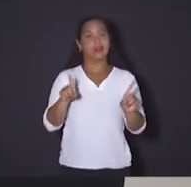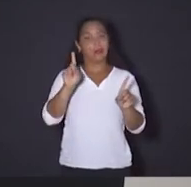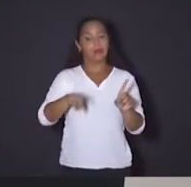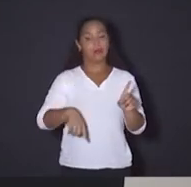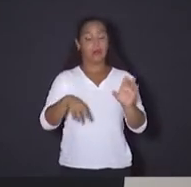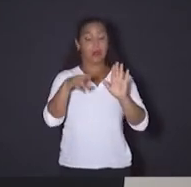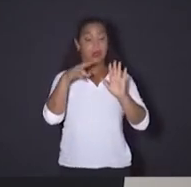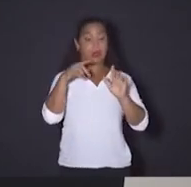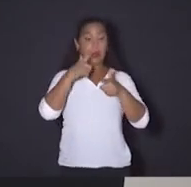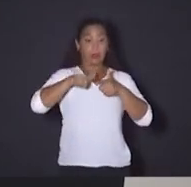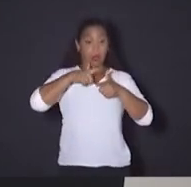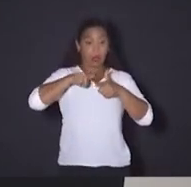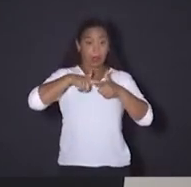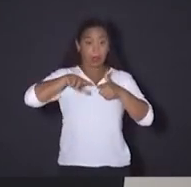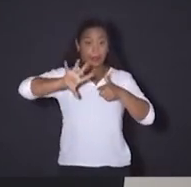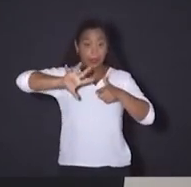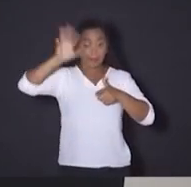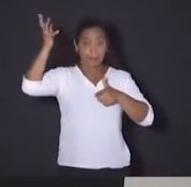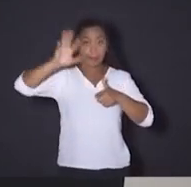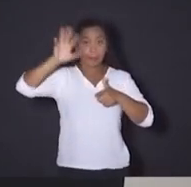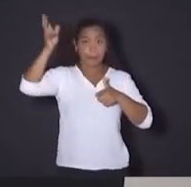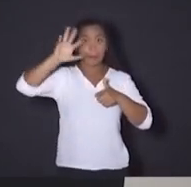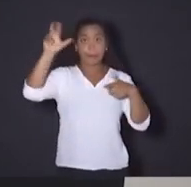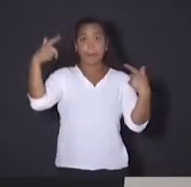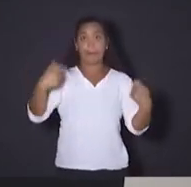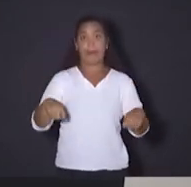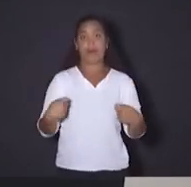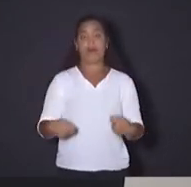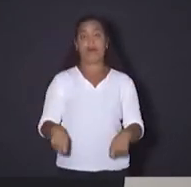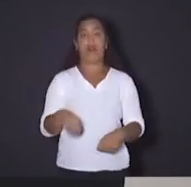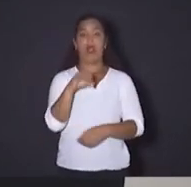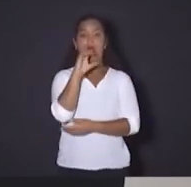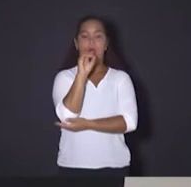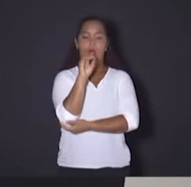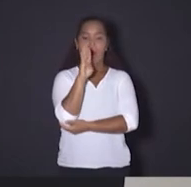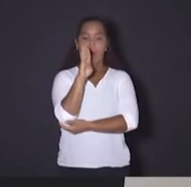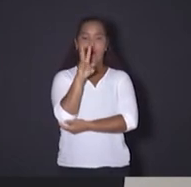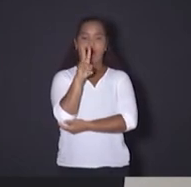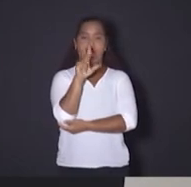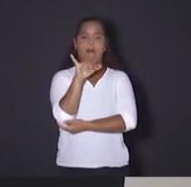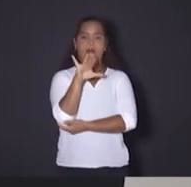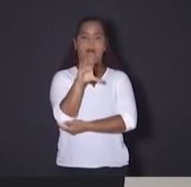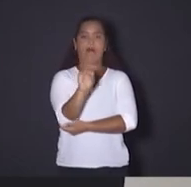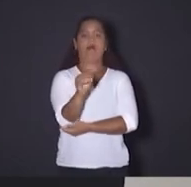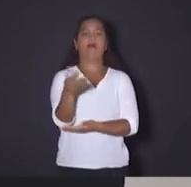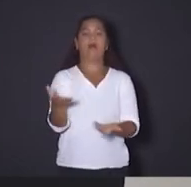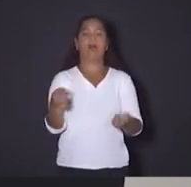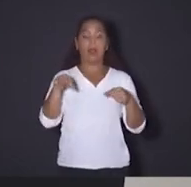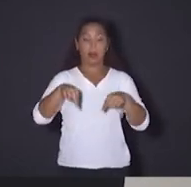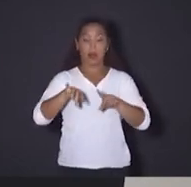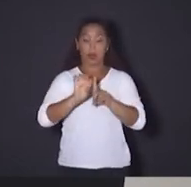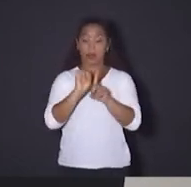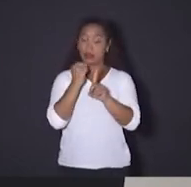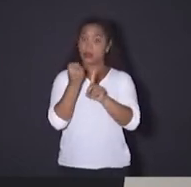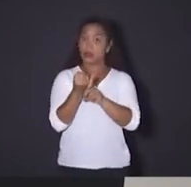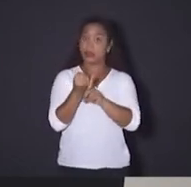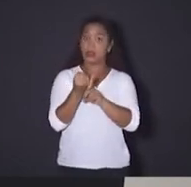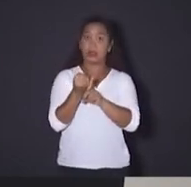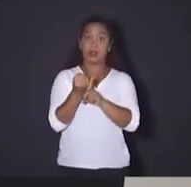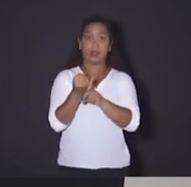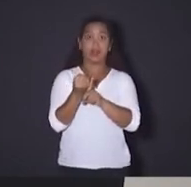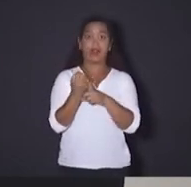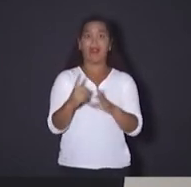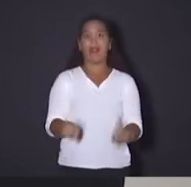problemas que já deveriam ter sido superados o óbvio é muitas vezes nessa sociedade que nós estamos o óbvio